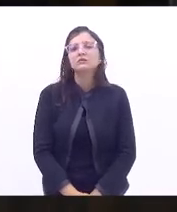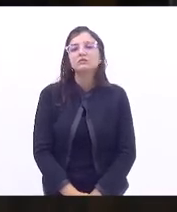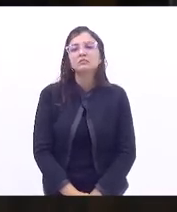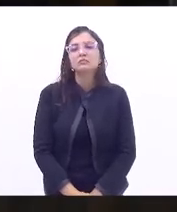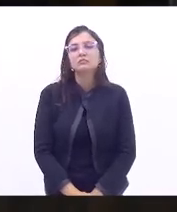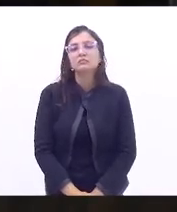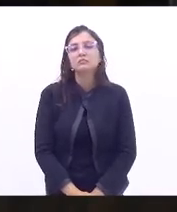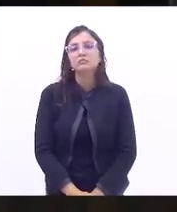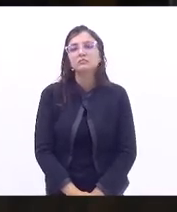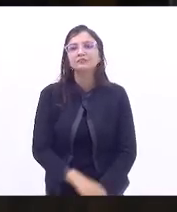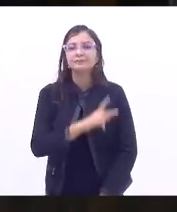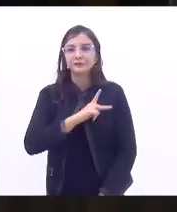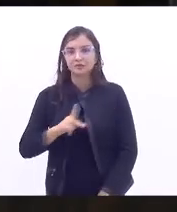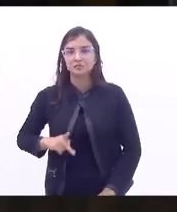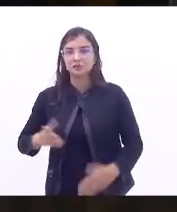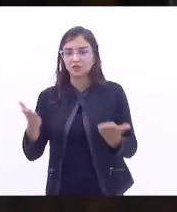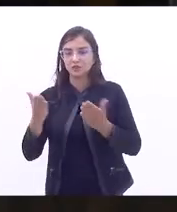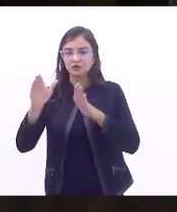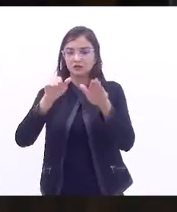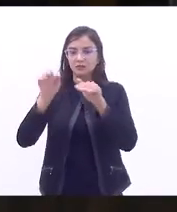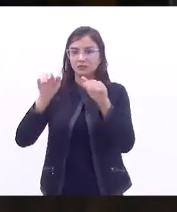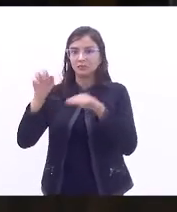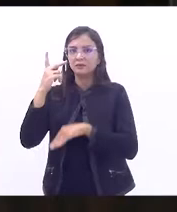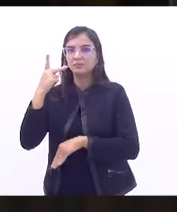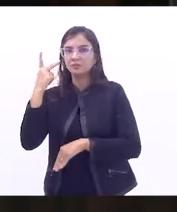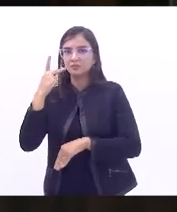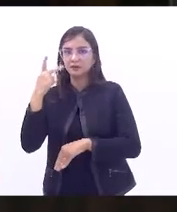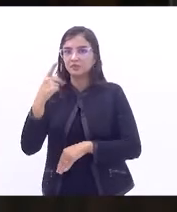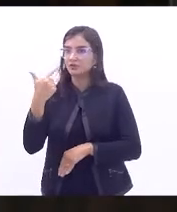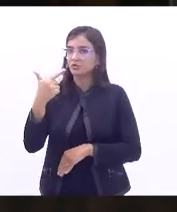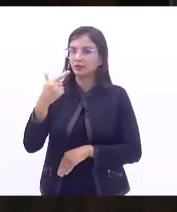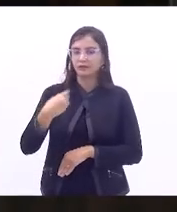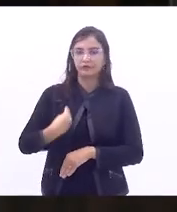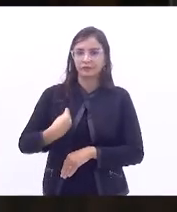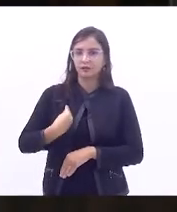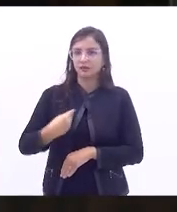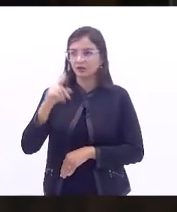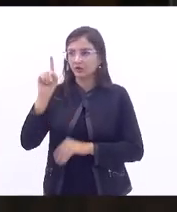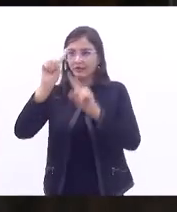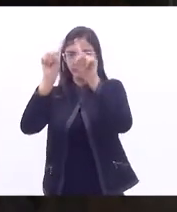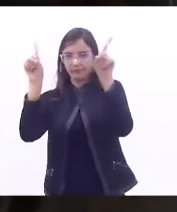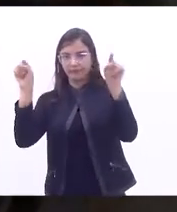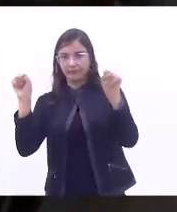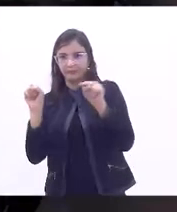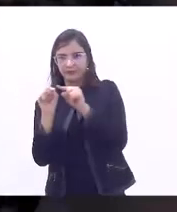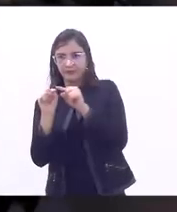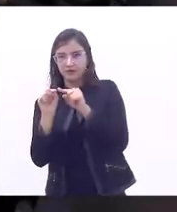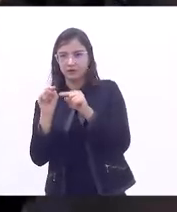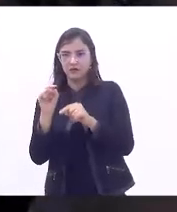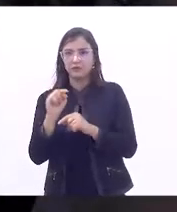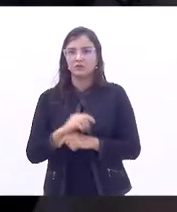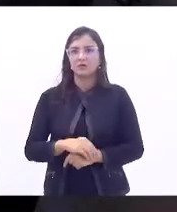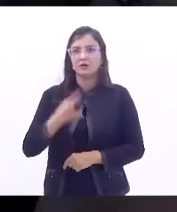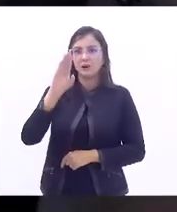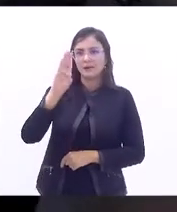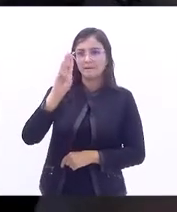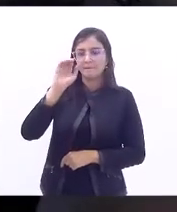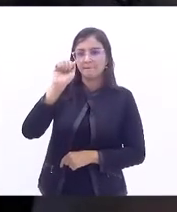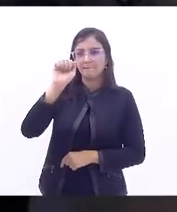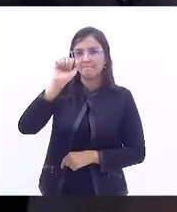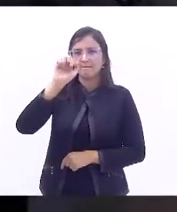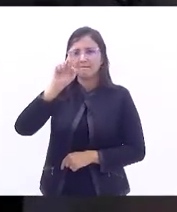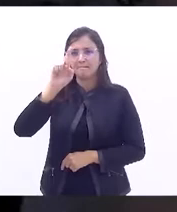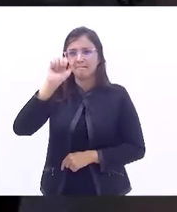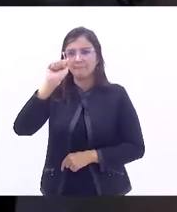A presidência vai fazer a chamada dos parlamentares que não estão com presença no painel. Deputado Brazão.